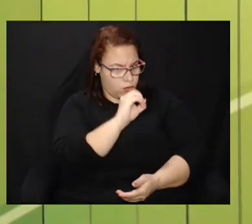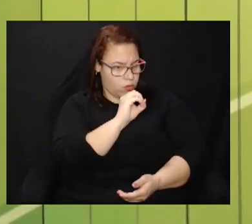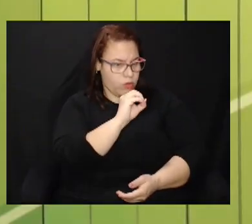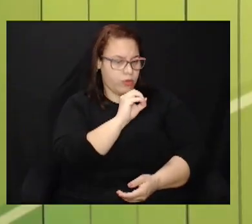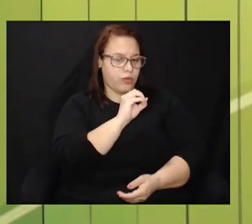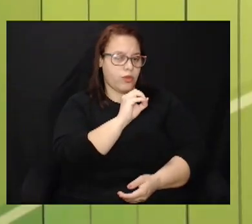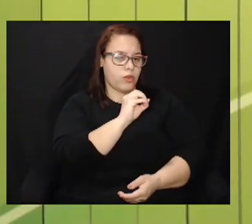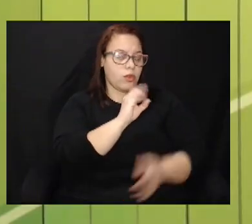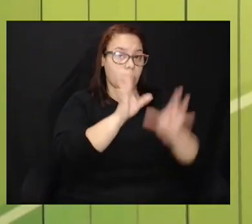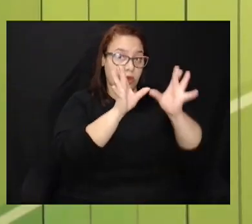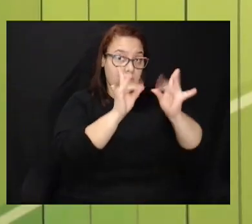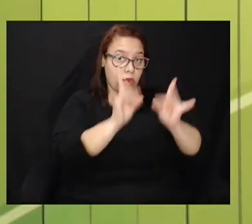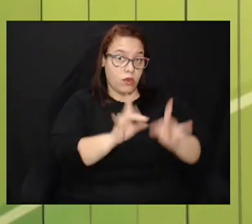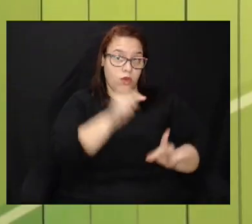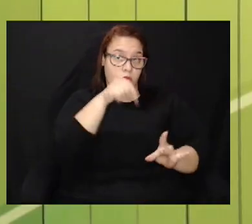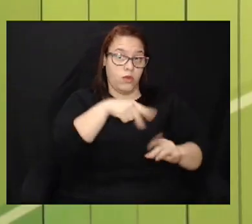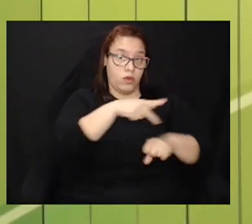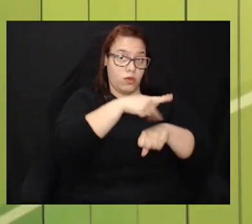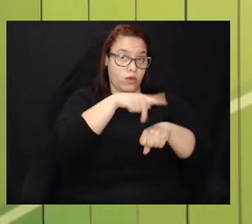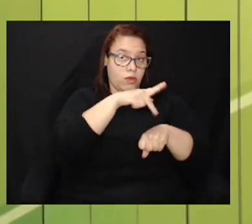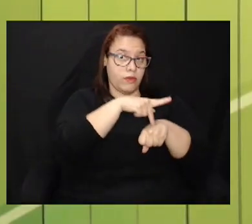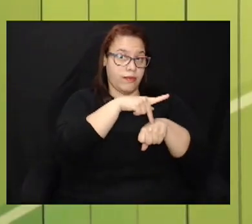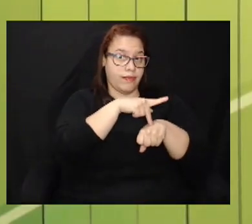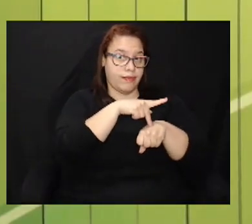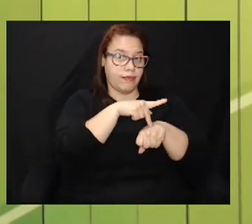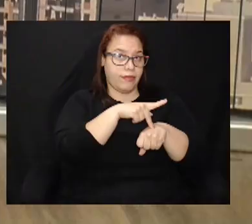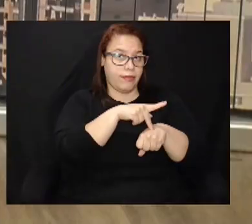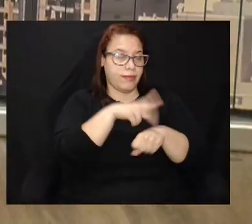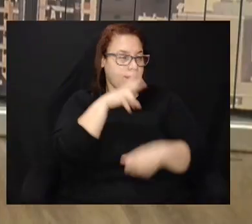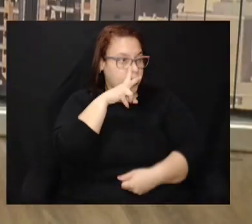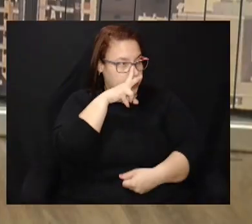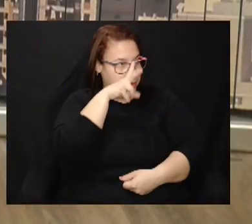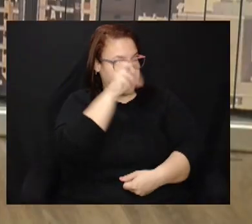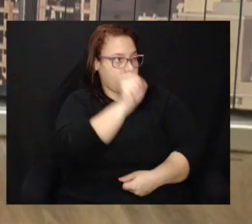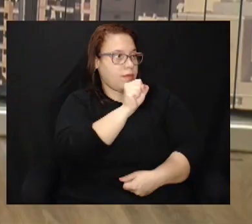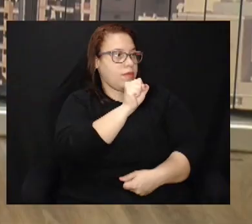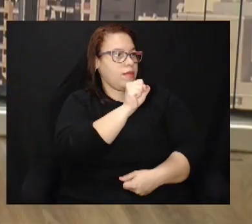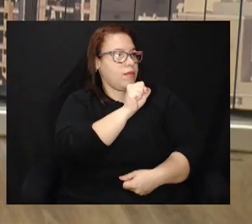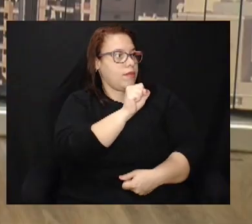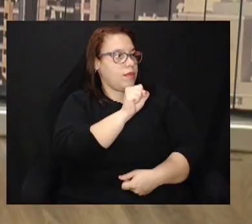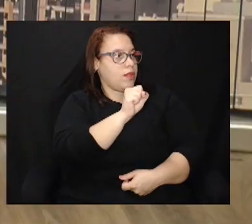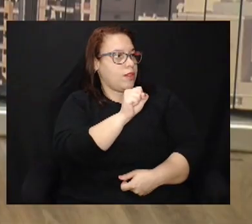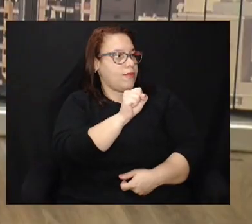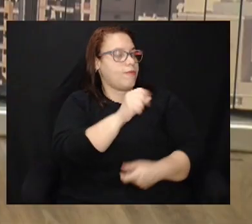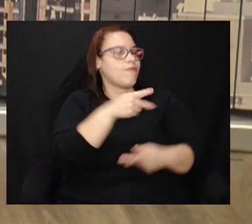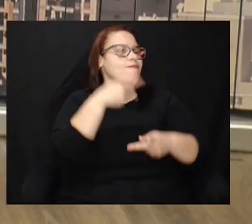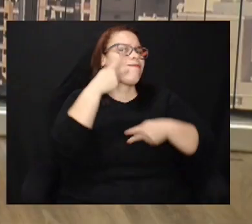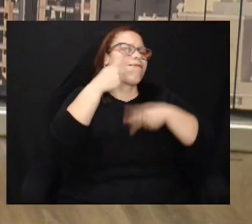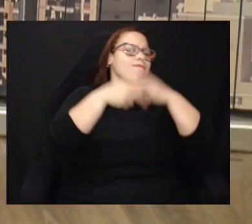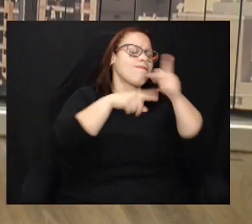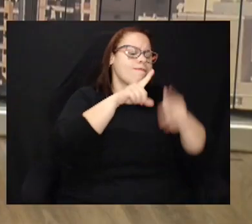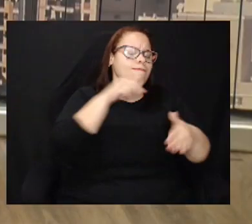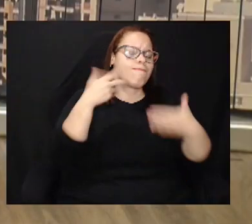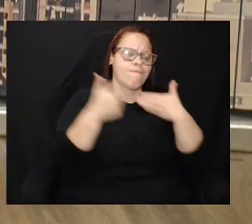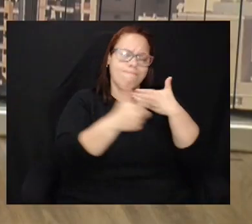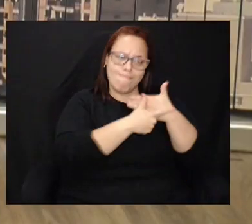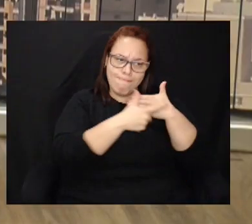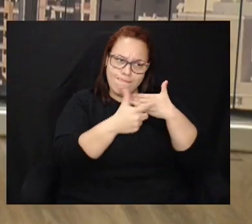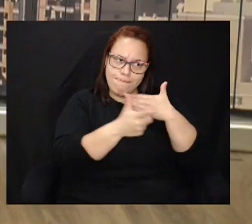especificamente aqui no nosso país, ela vai fortalecer para que esse discurso saia do papel e